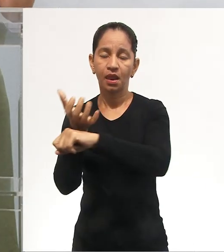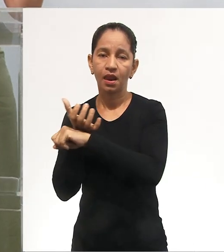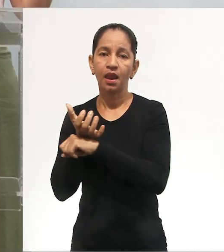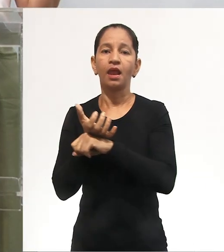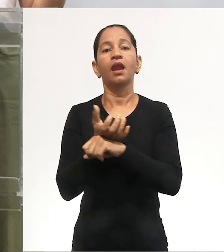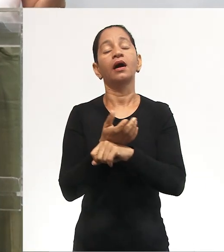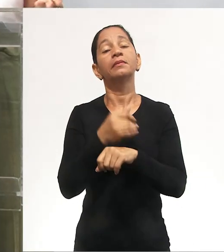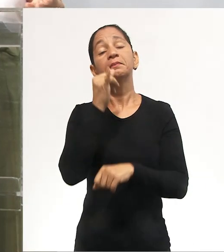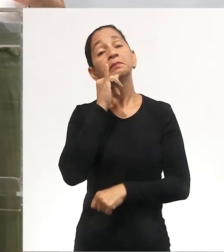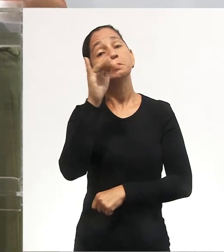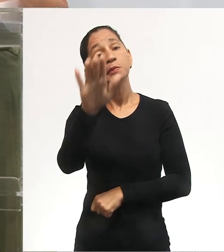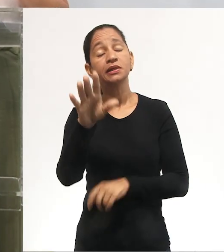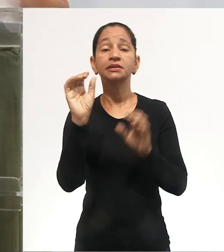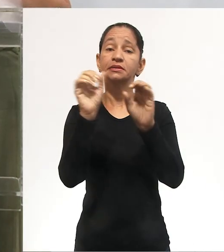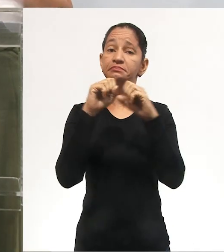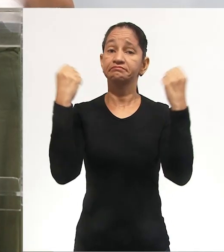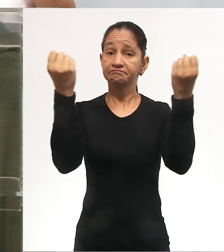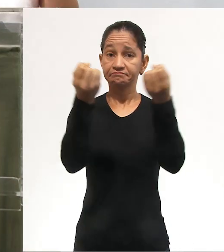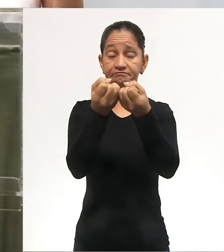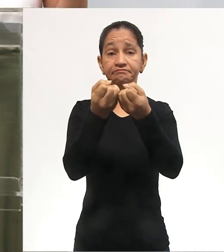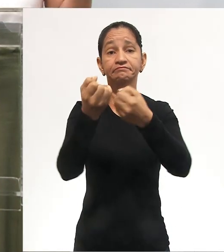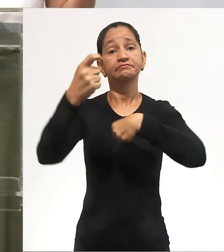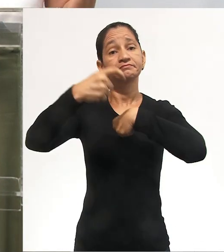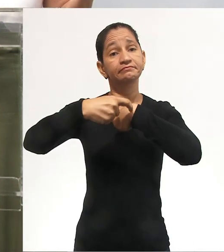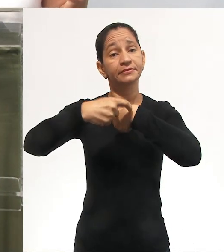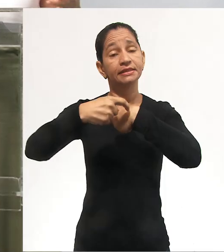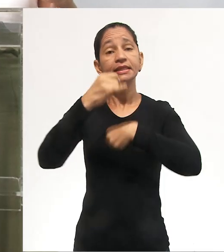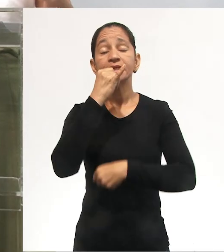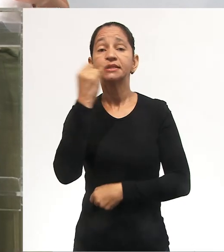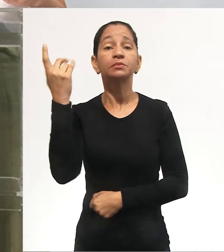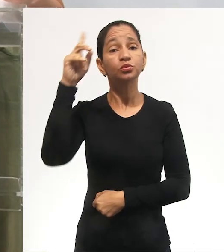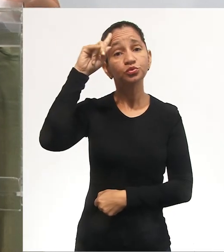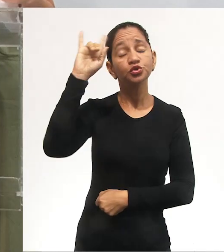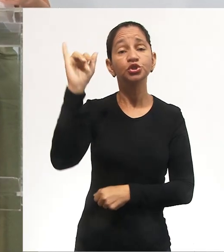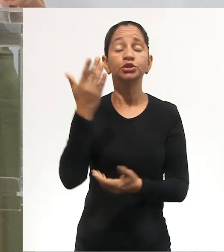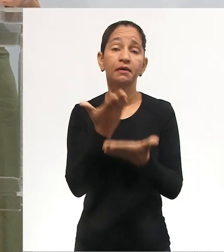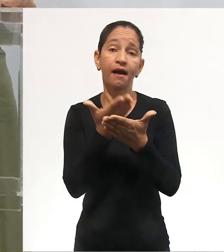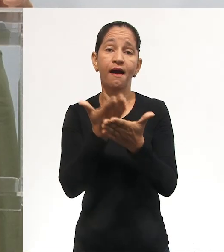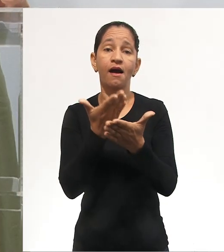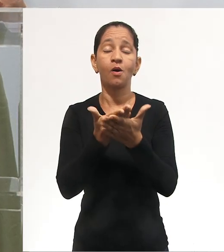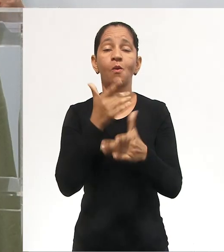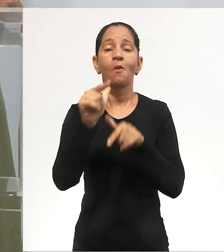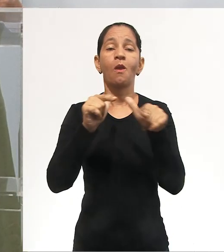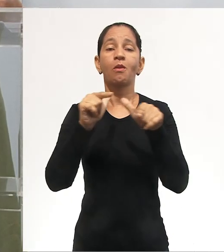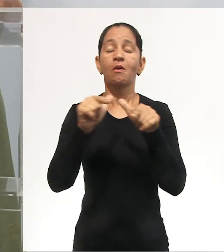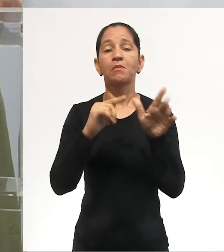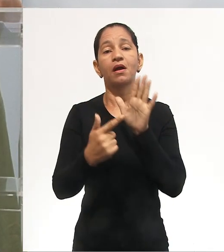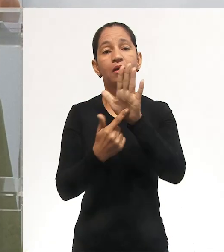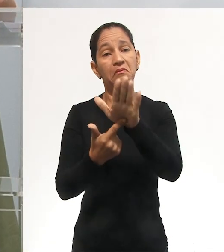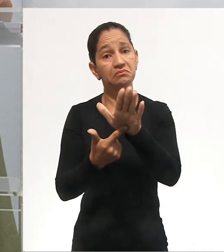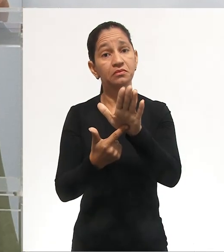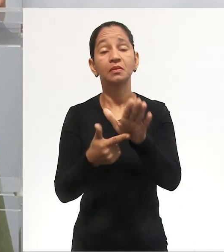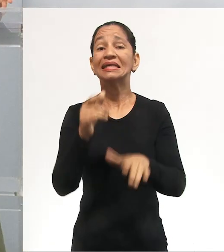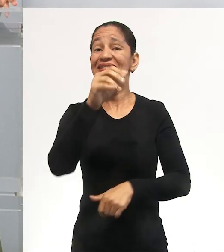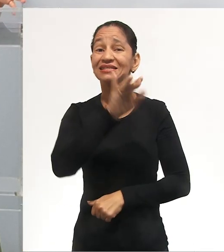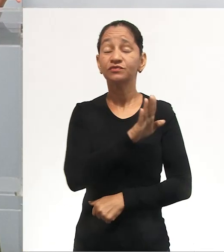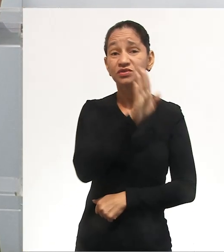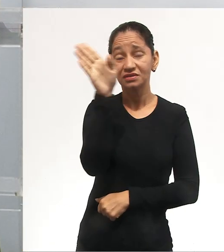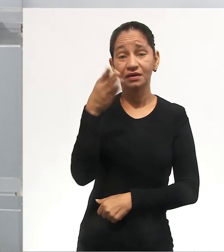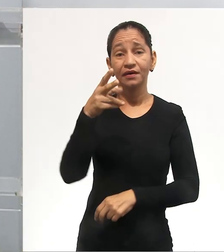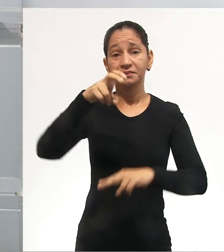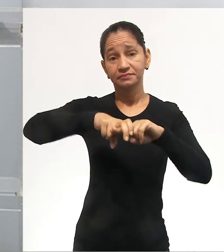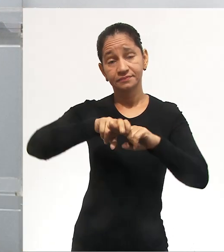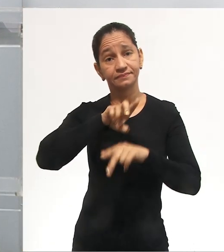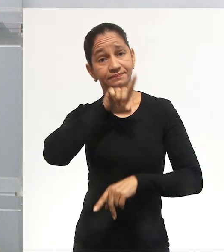Na apresentação de um seminário, numa situação de aula, num julgamento lá